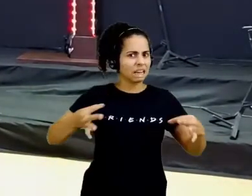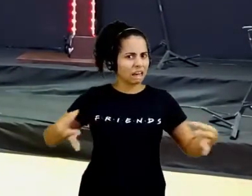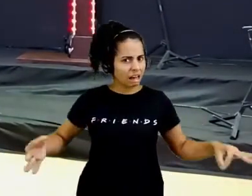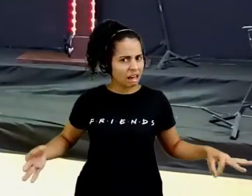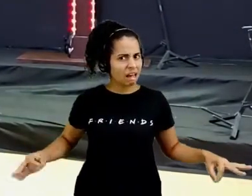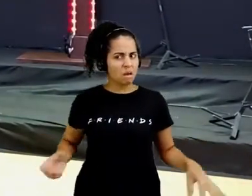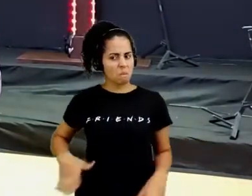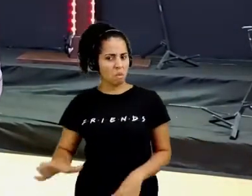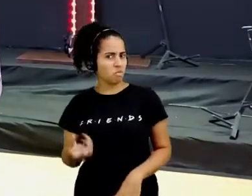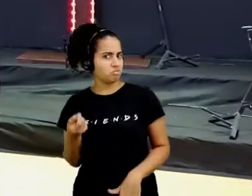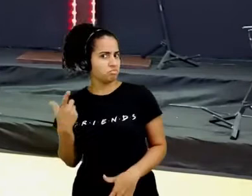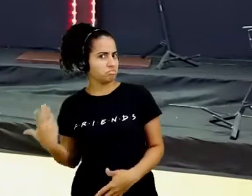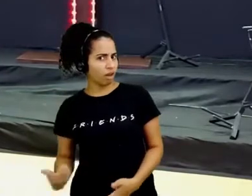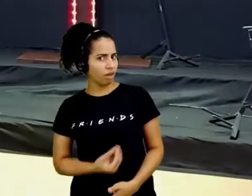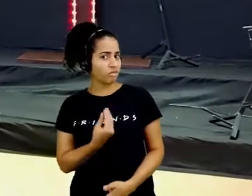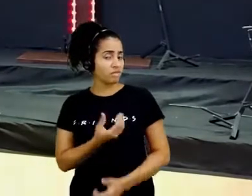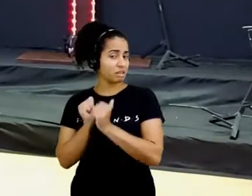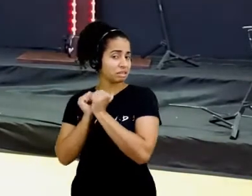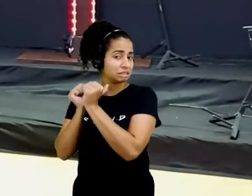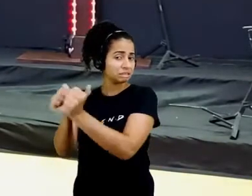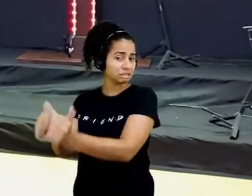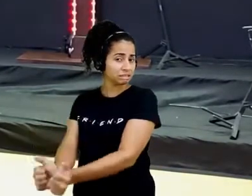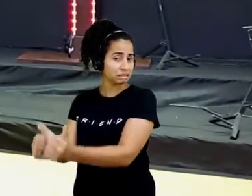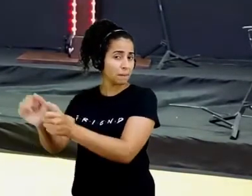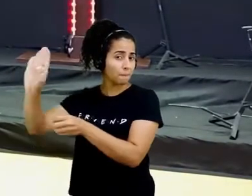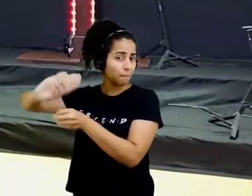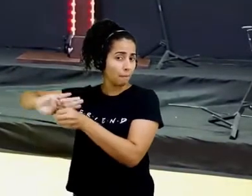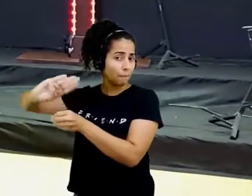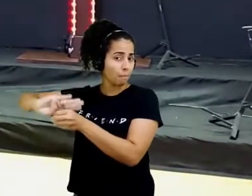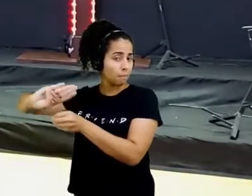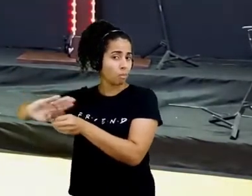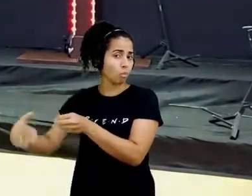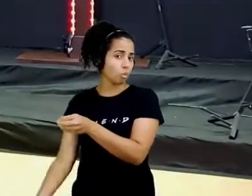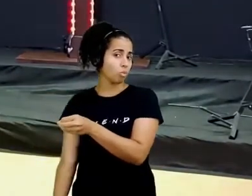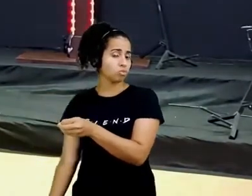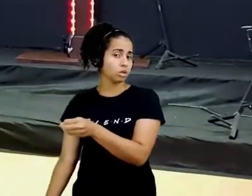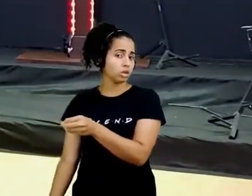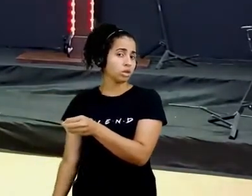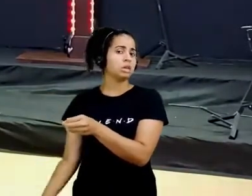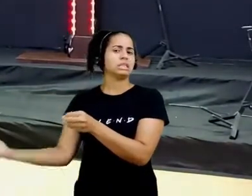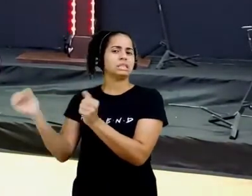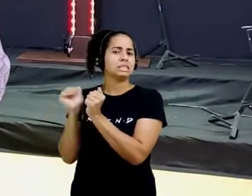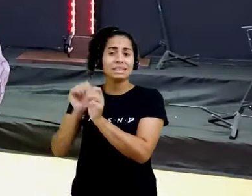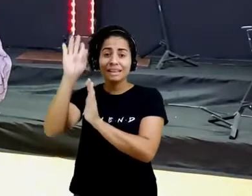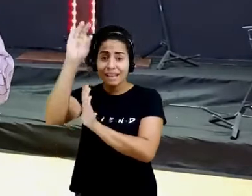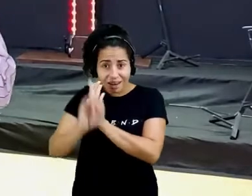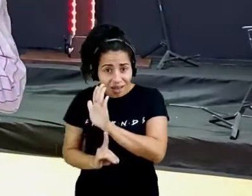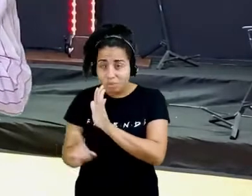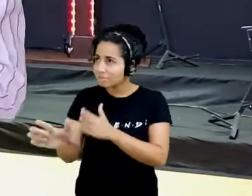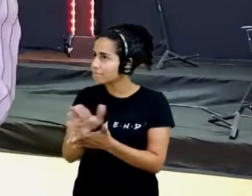povo estranho, vivendo sobre o jugo babilônico, vivendo sobre escravo, sem direito a